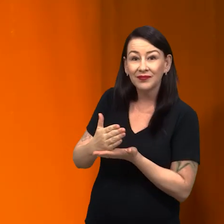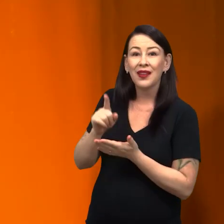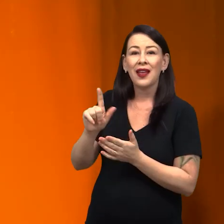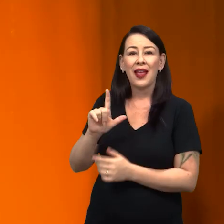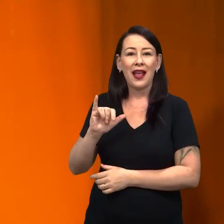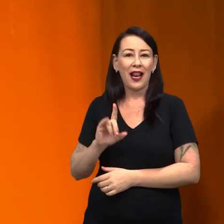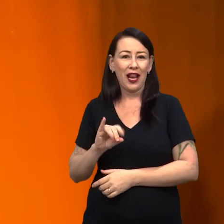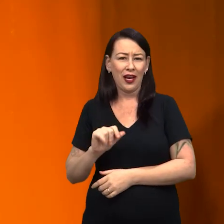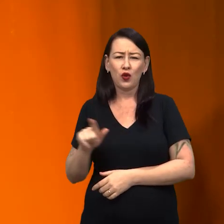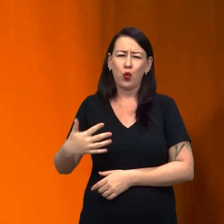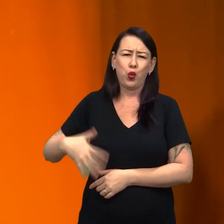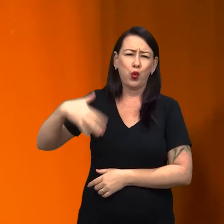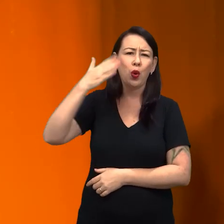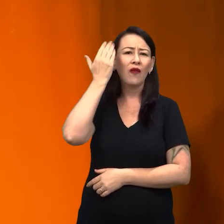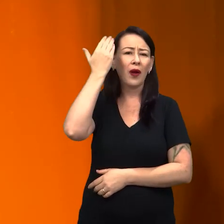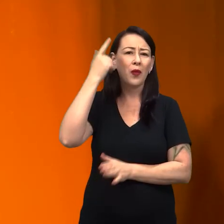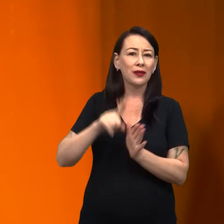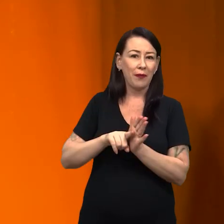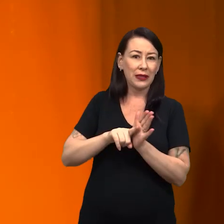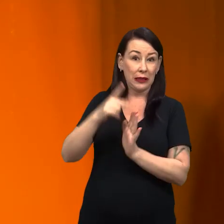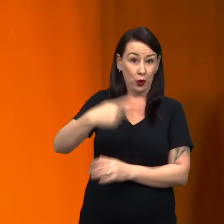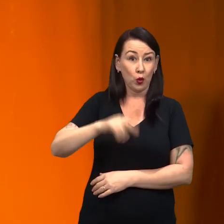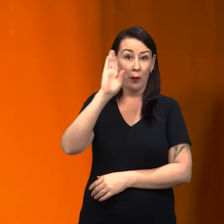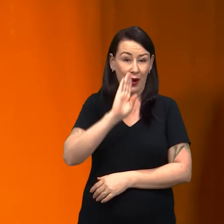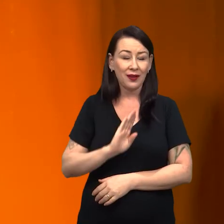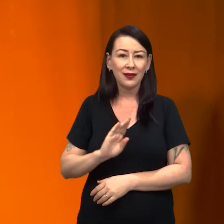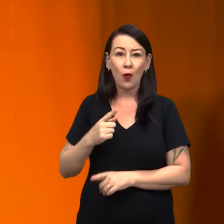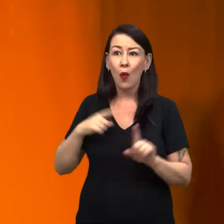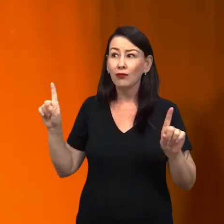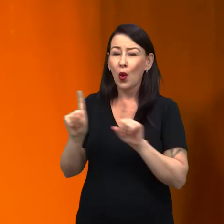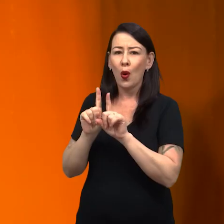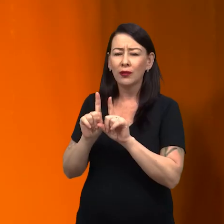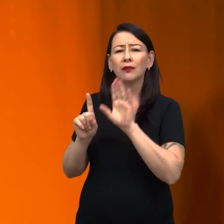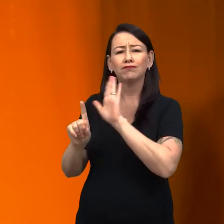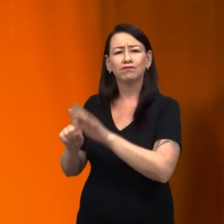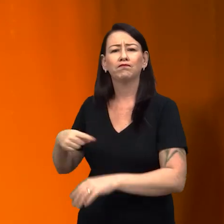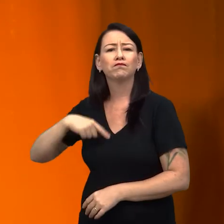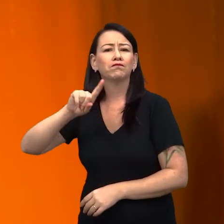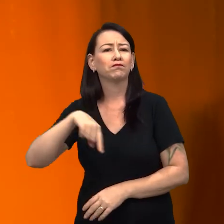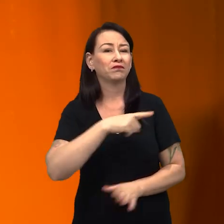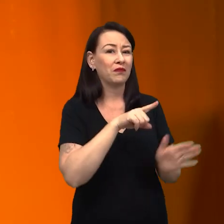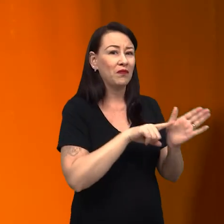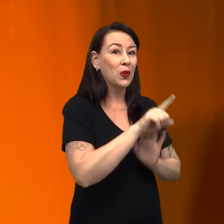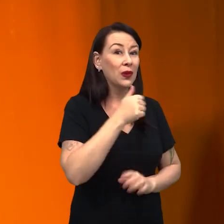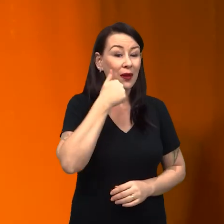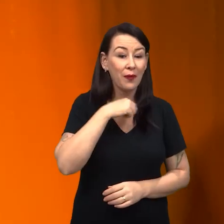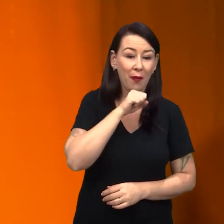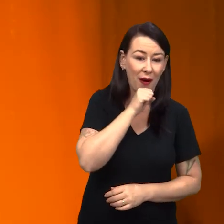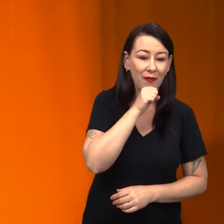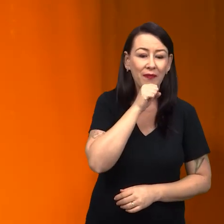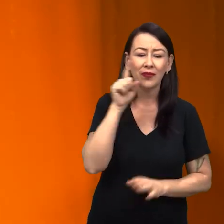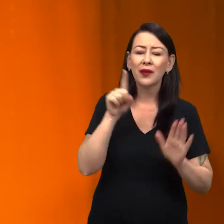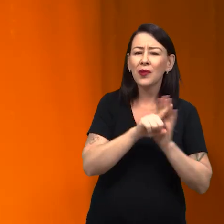dessa orientação com a Lídia Ortélio, que é uma grande pesquisadora que a gente tem no Brasil, eu também vou perguntar para minha mãe